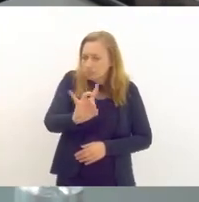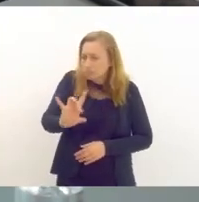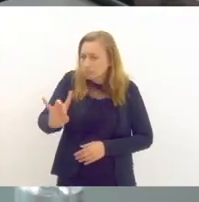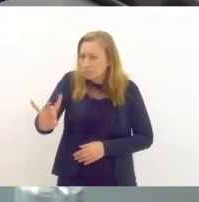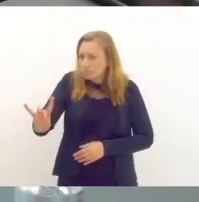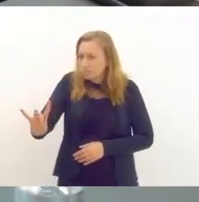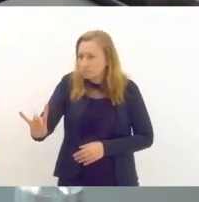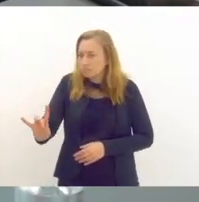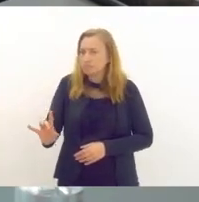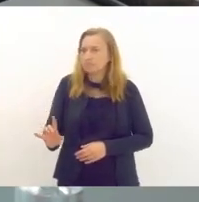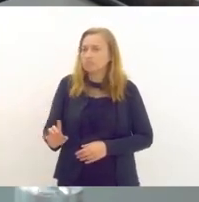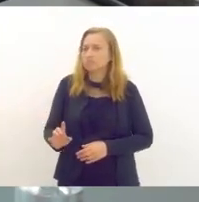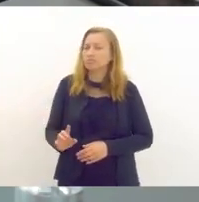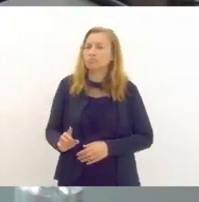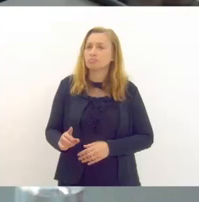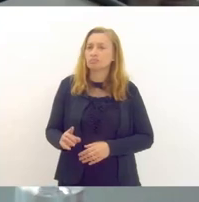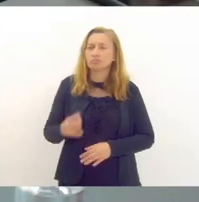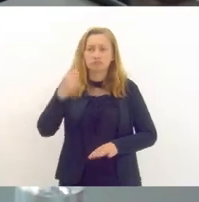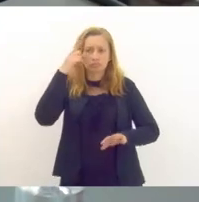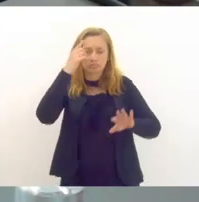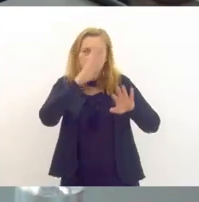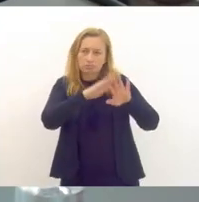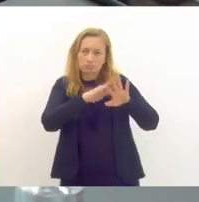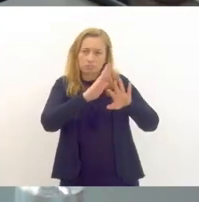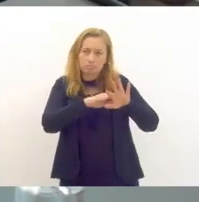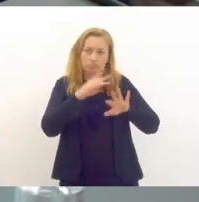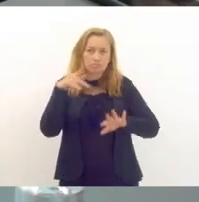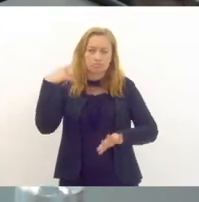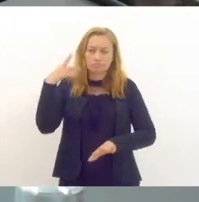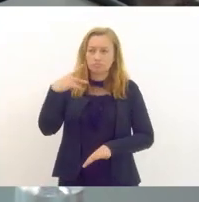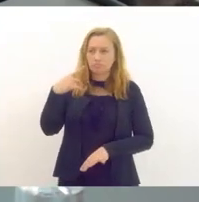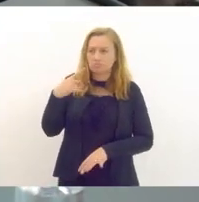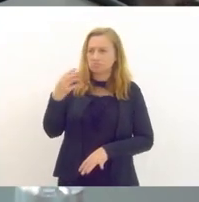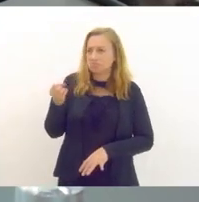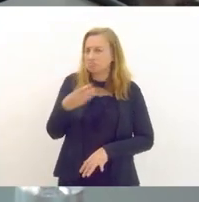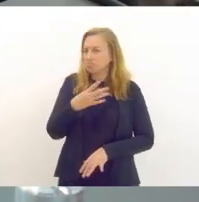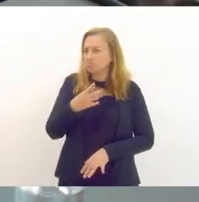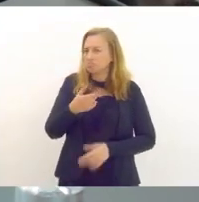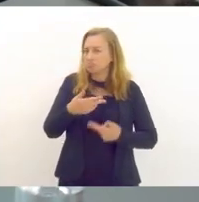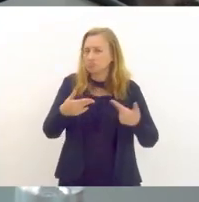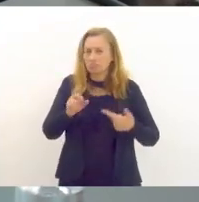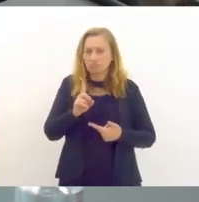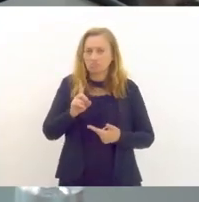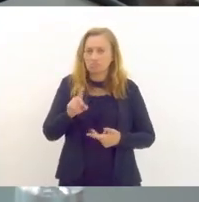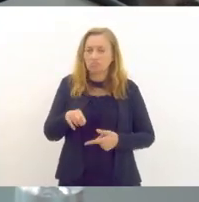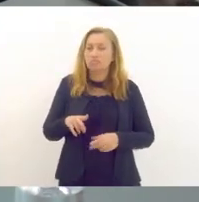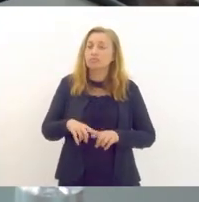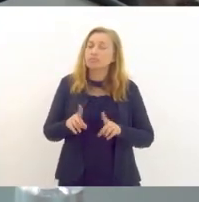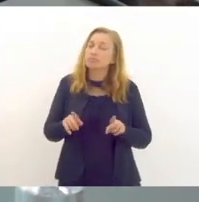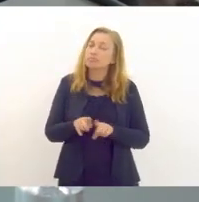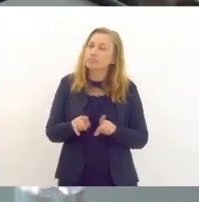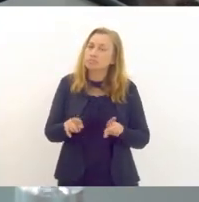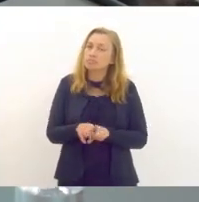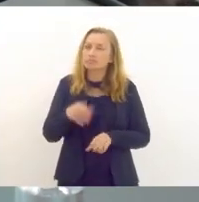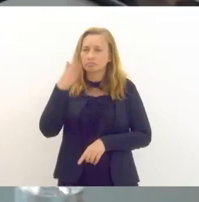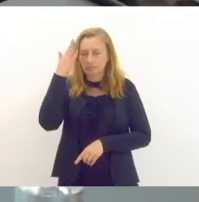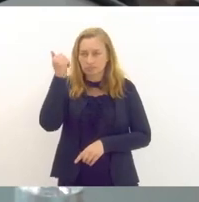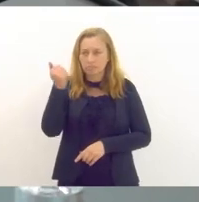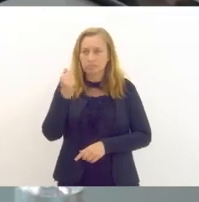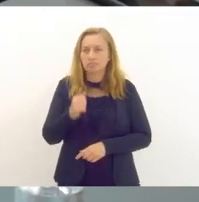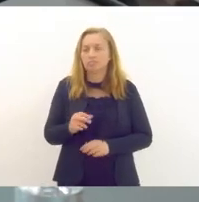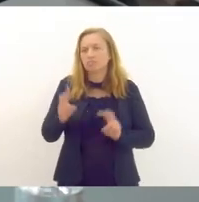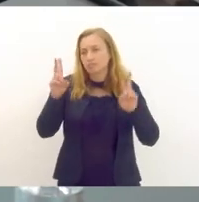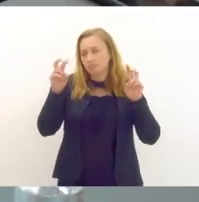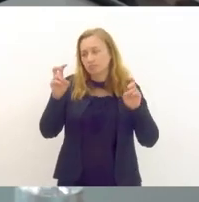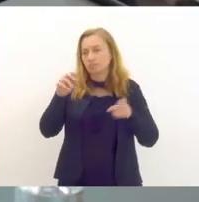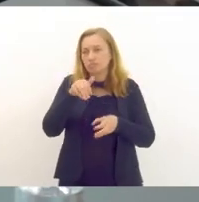a sua posição política isso não é novidade para ninguém mas a gente sabe também que as